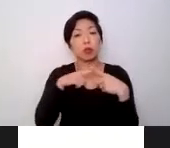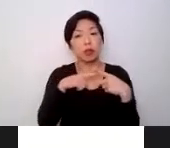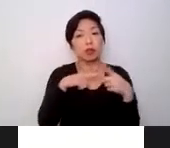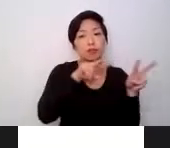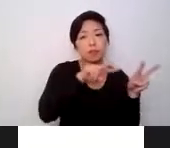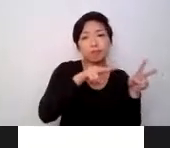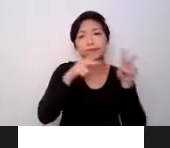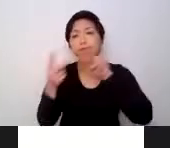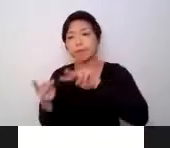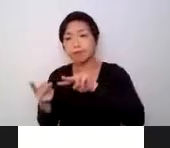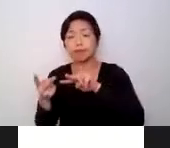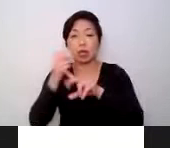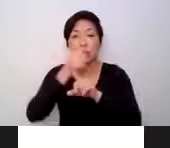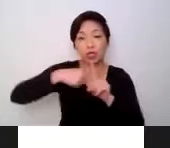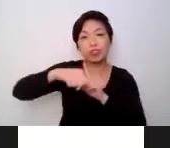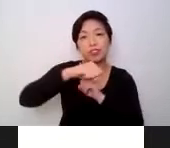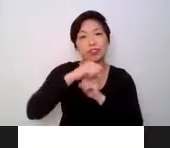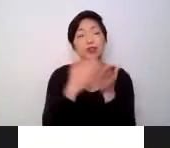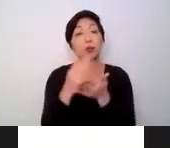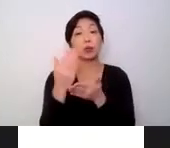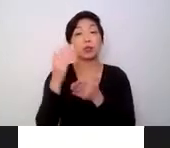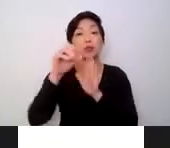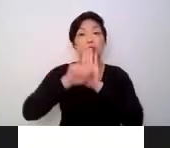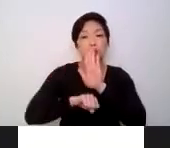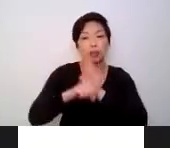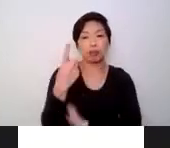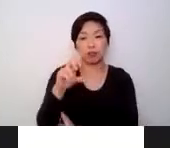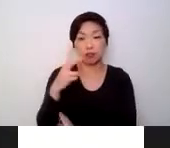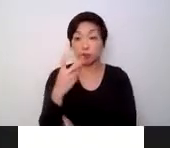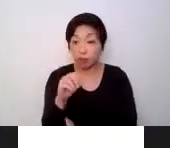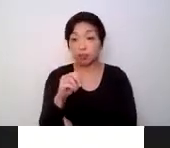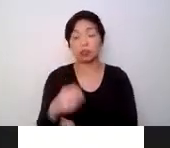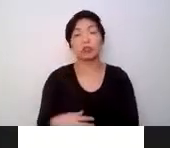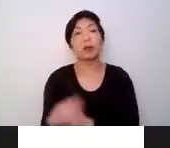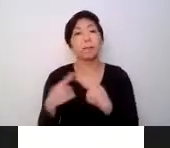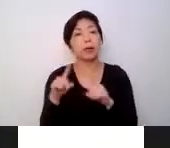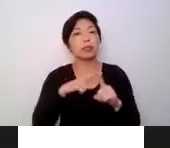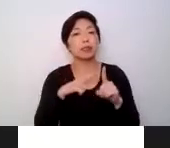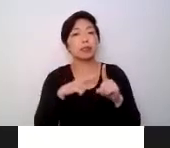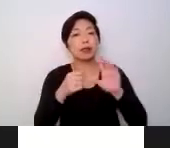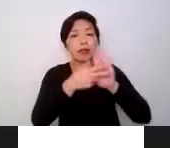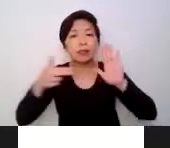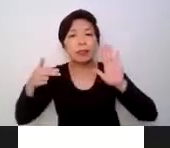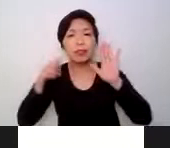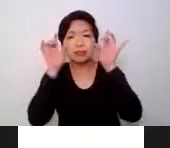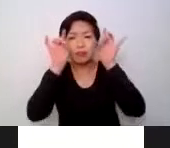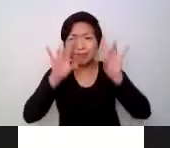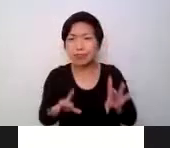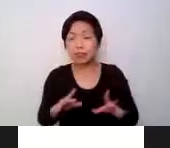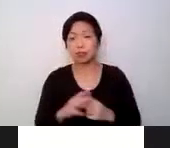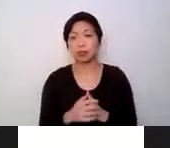dessa sociedade no início do século XX mas com características estéticas específicas então não seria